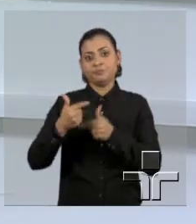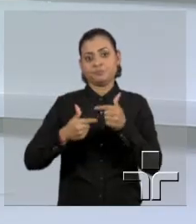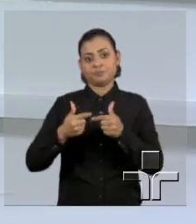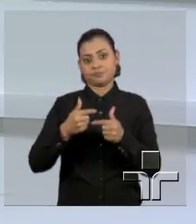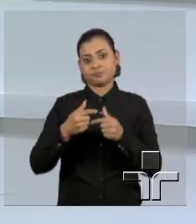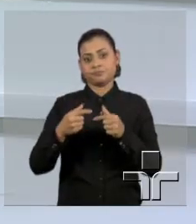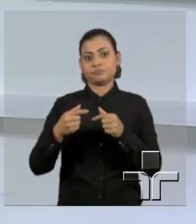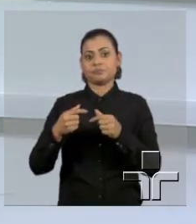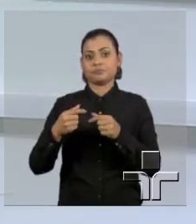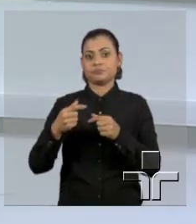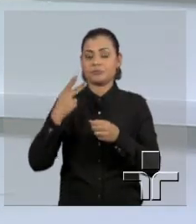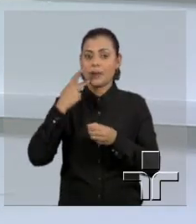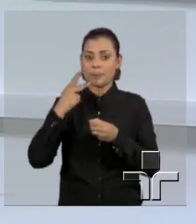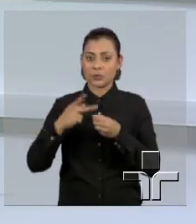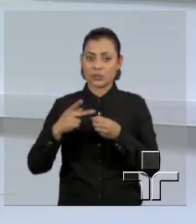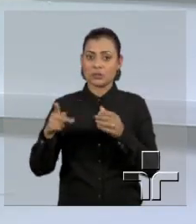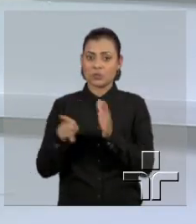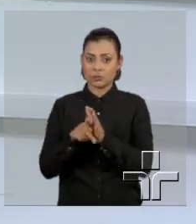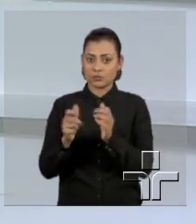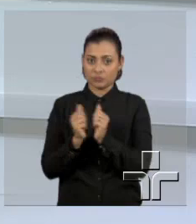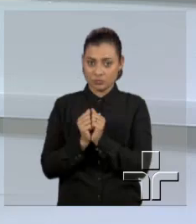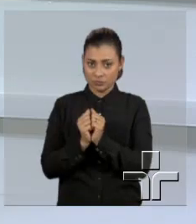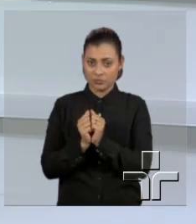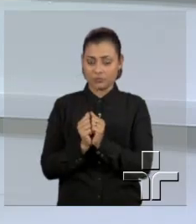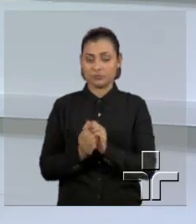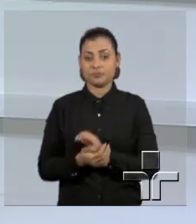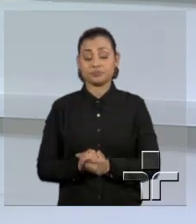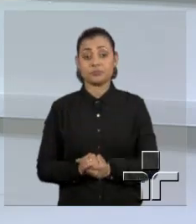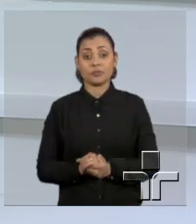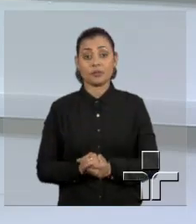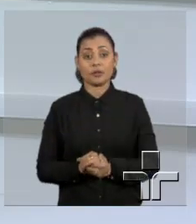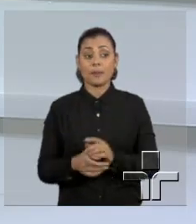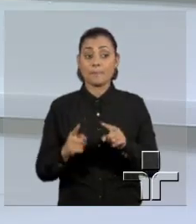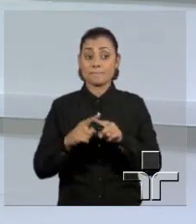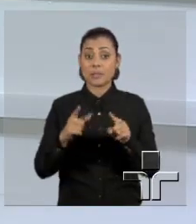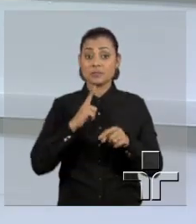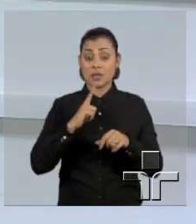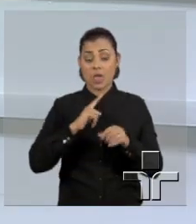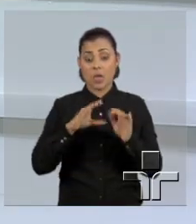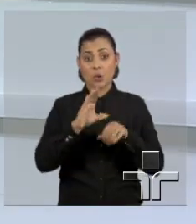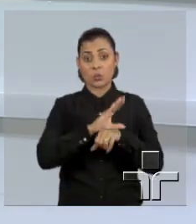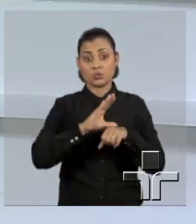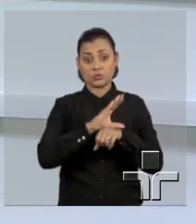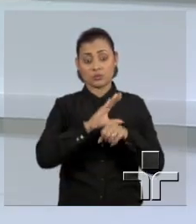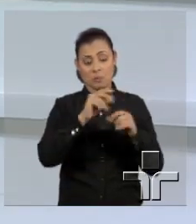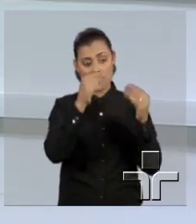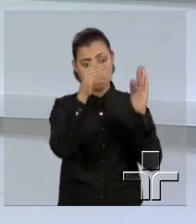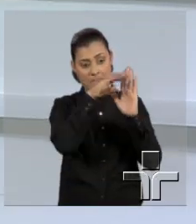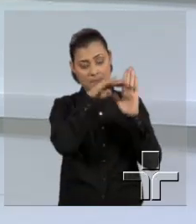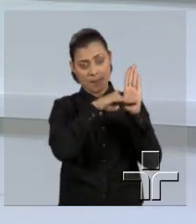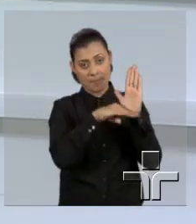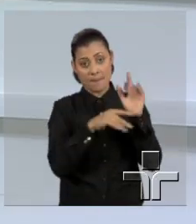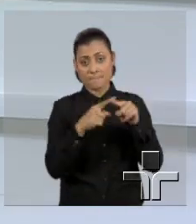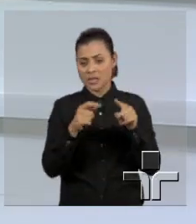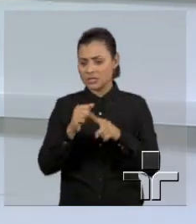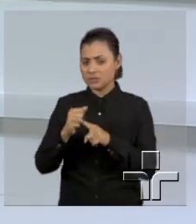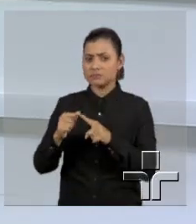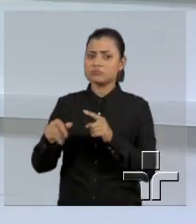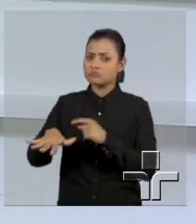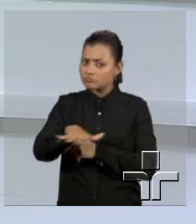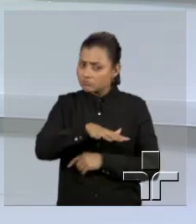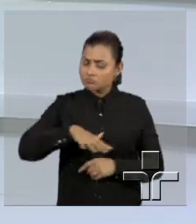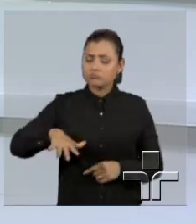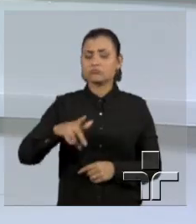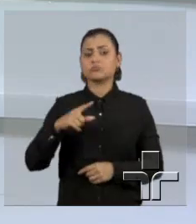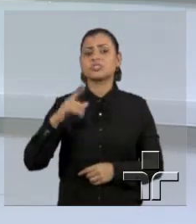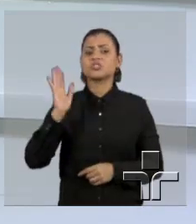trabalhando como Procurador da República. Esse aqui são os mandamentos constitucionais e legais. Contudo, a nossa associação,